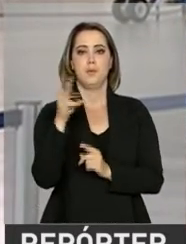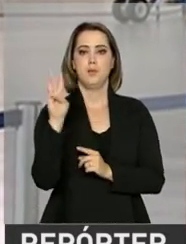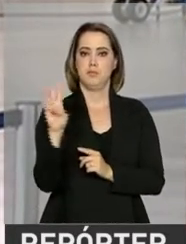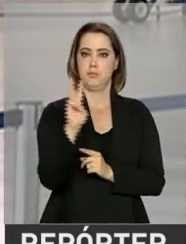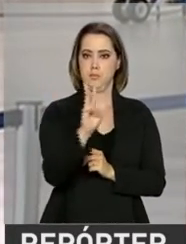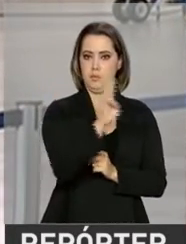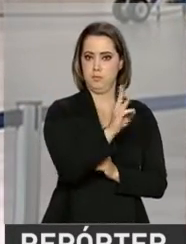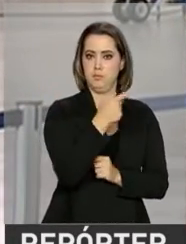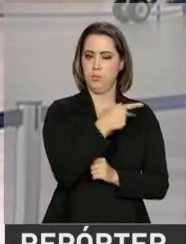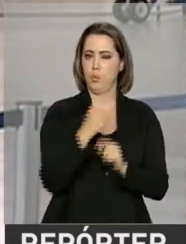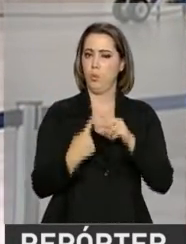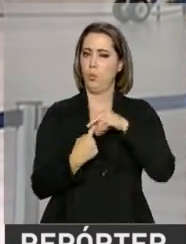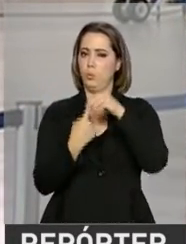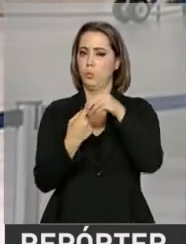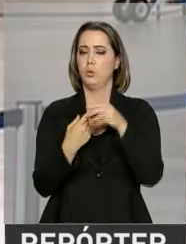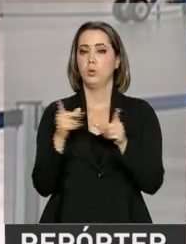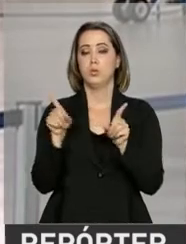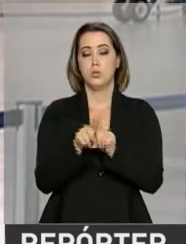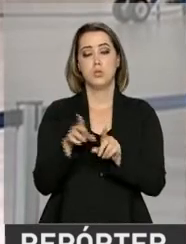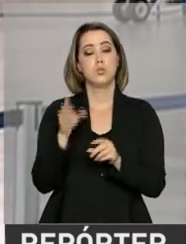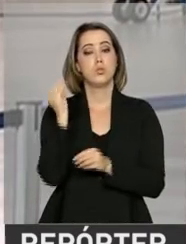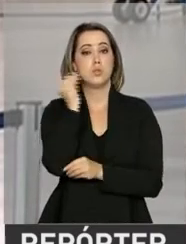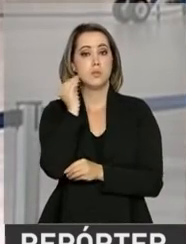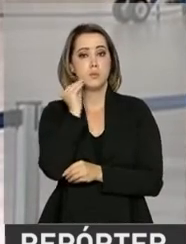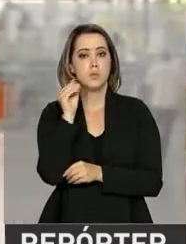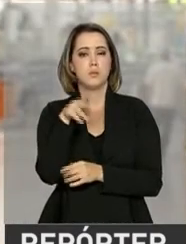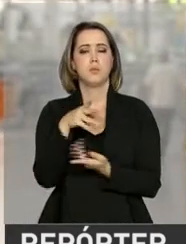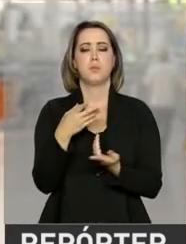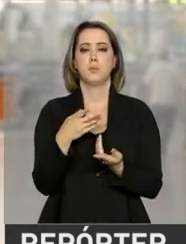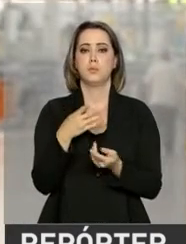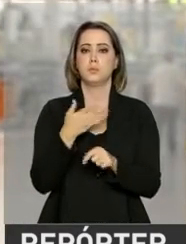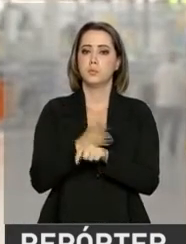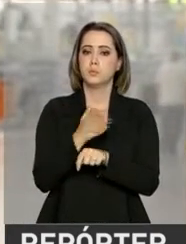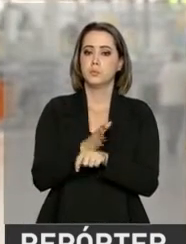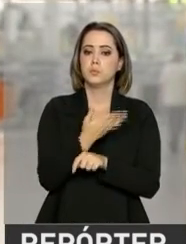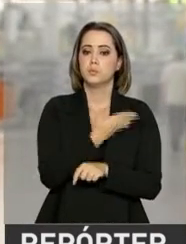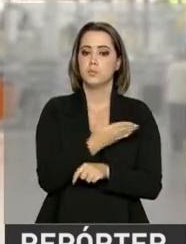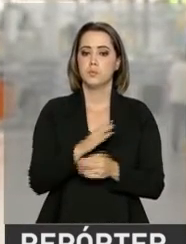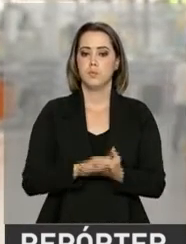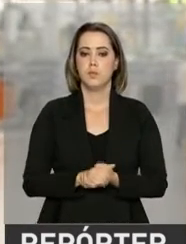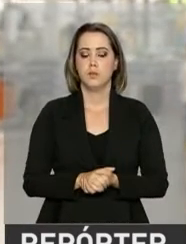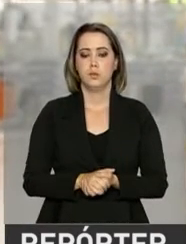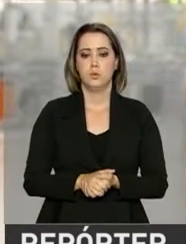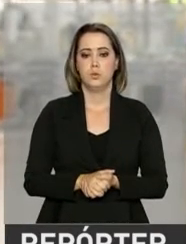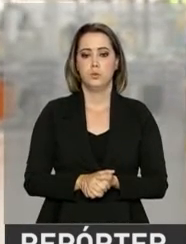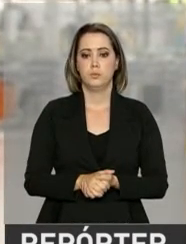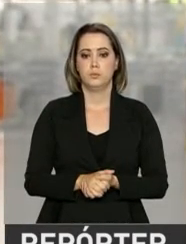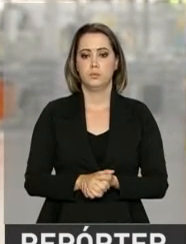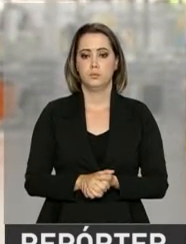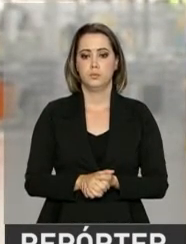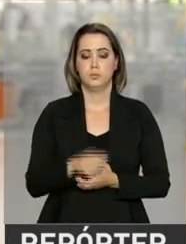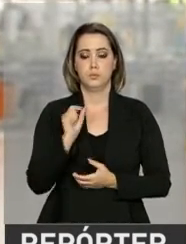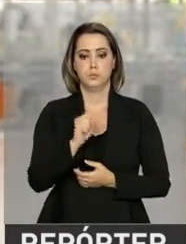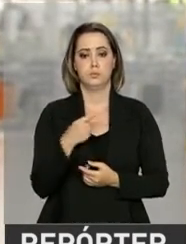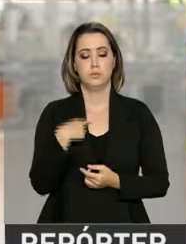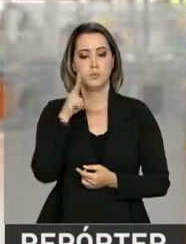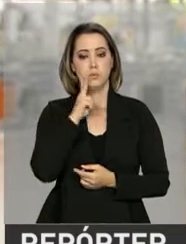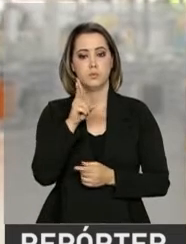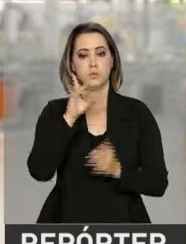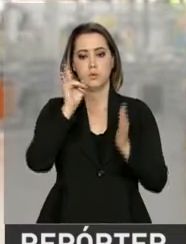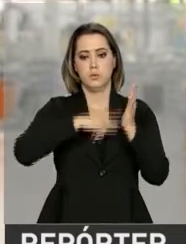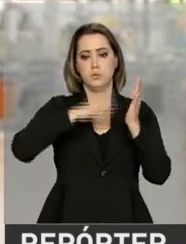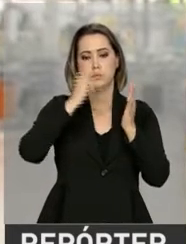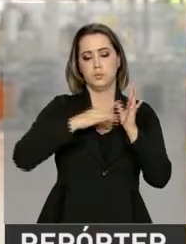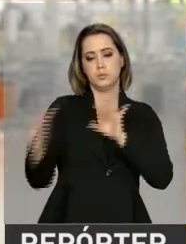já trabalha de forma experimental com os novos processos. A partir de agora, você cadastra sua nota fiscal eletrônica e, num